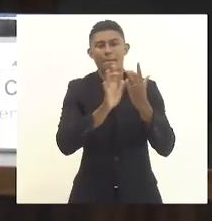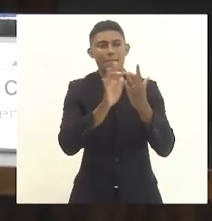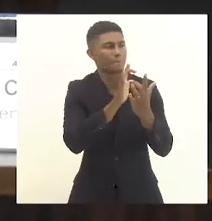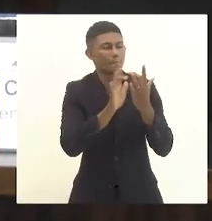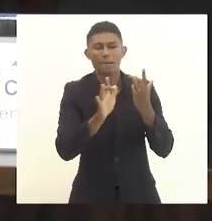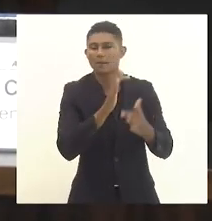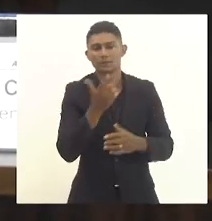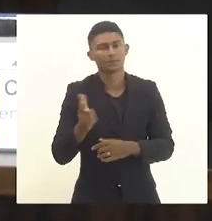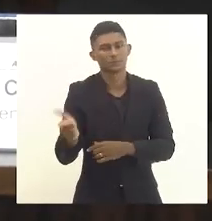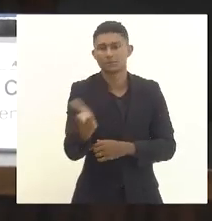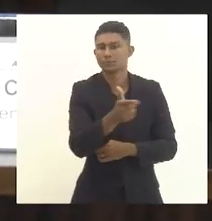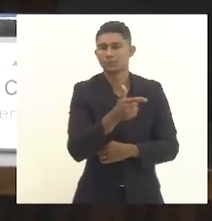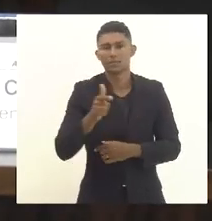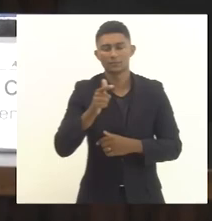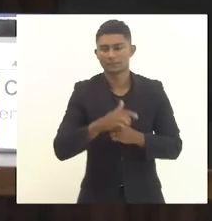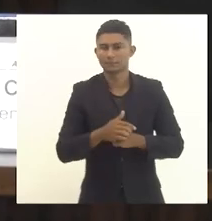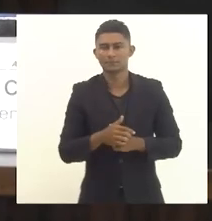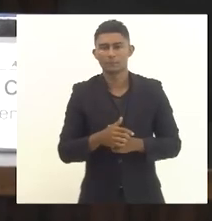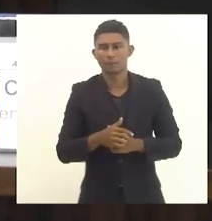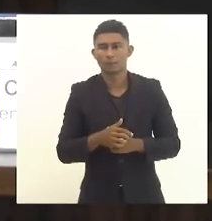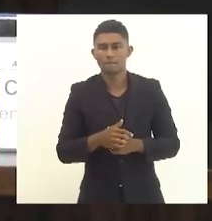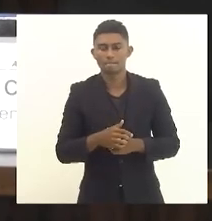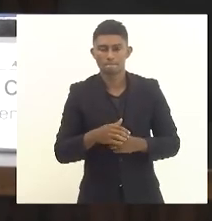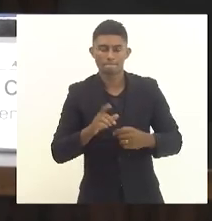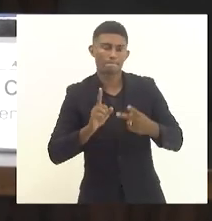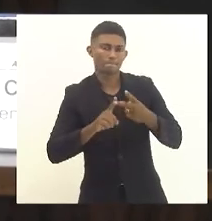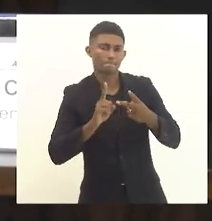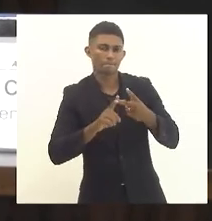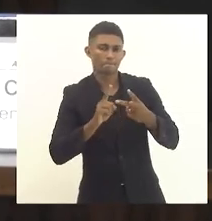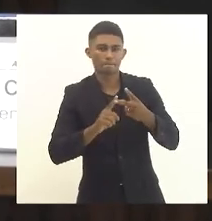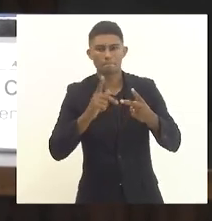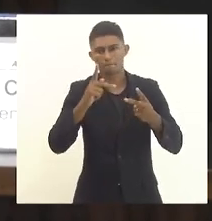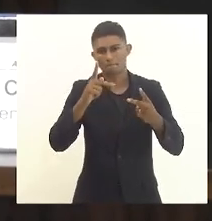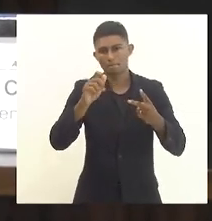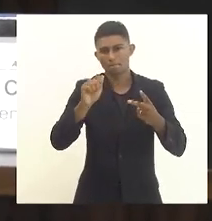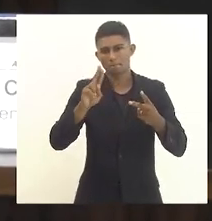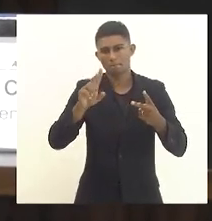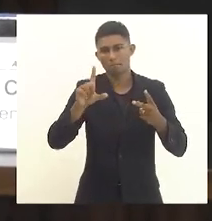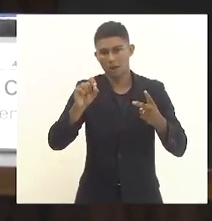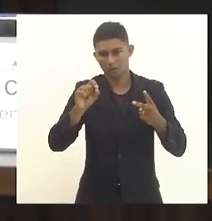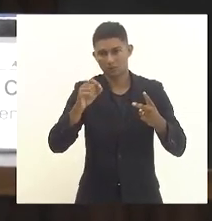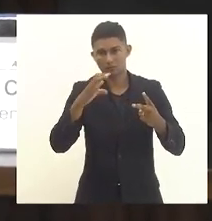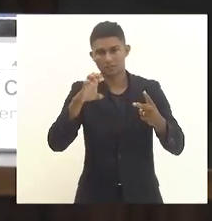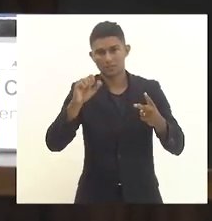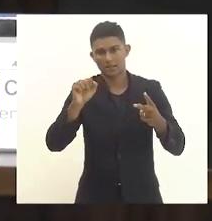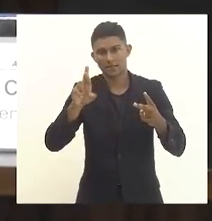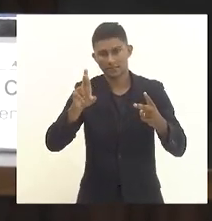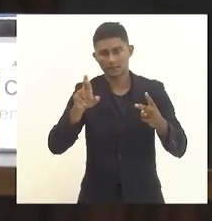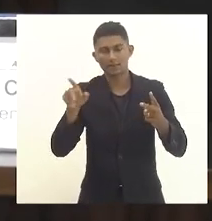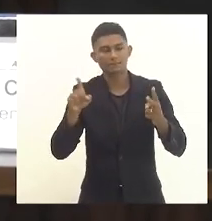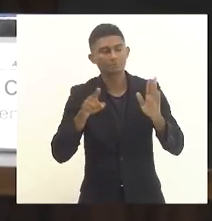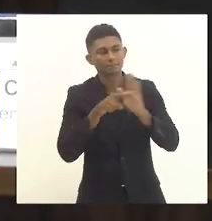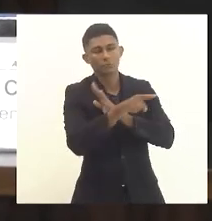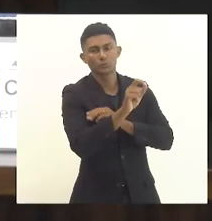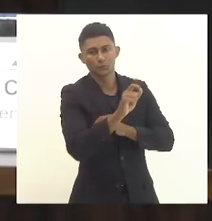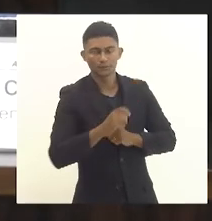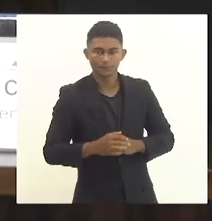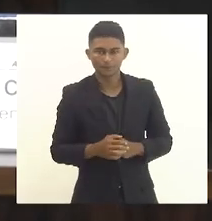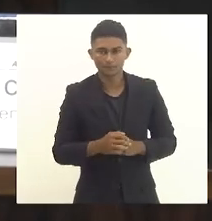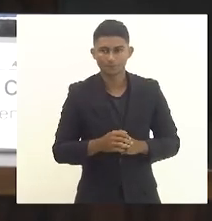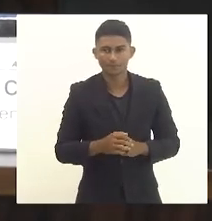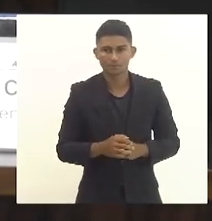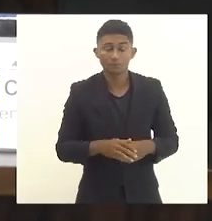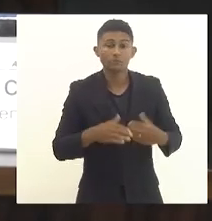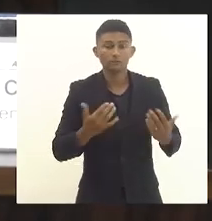Pereira, nosso amigo jornalista, ele pergunta: o que o contribuinte